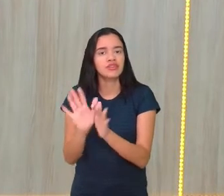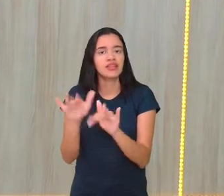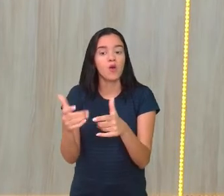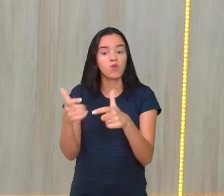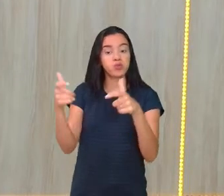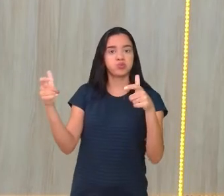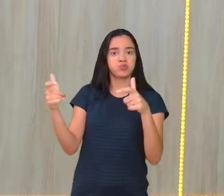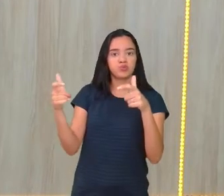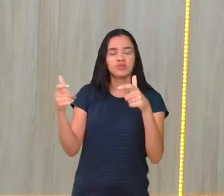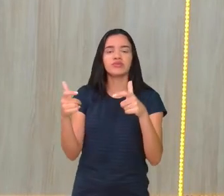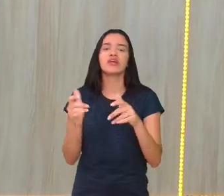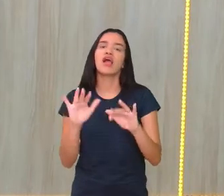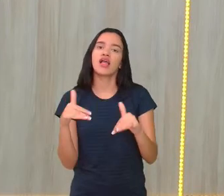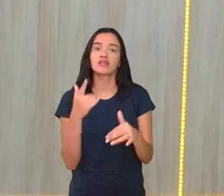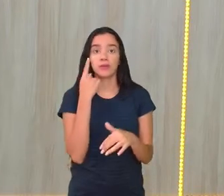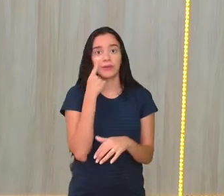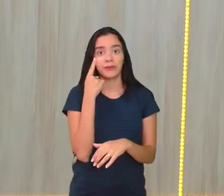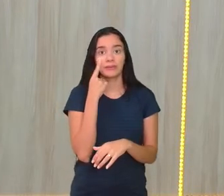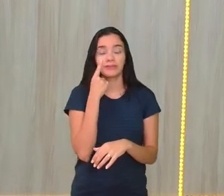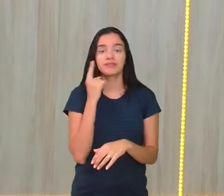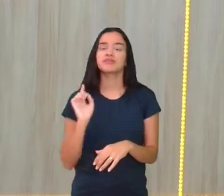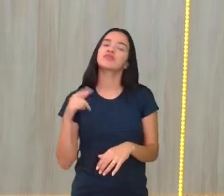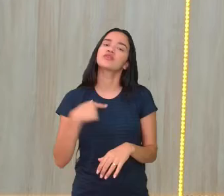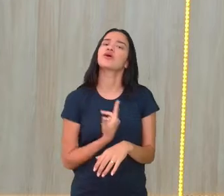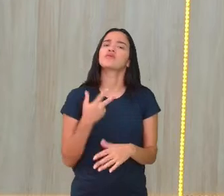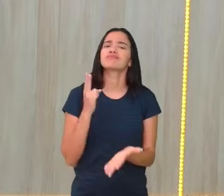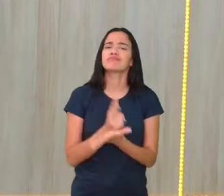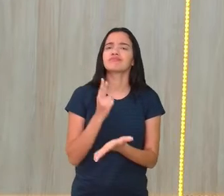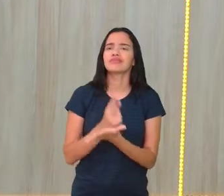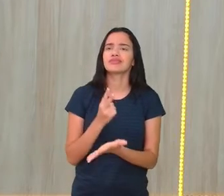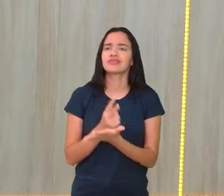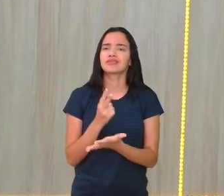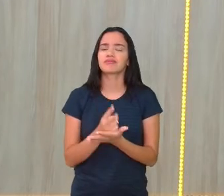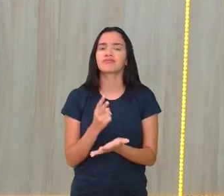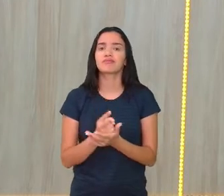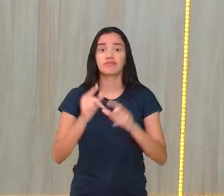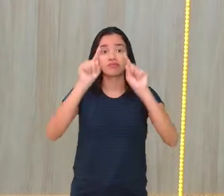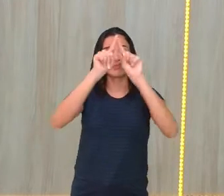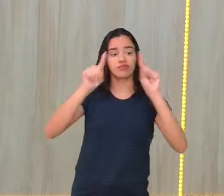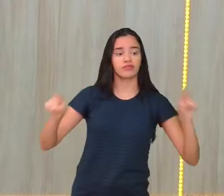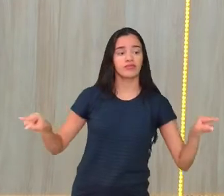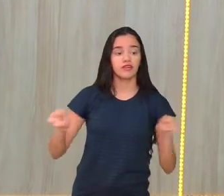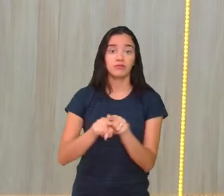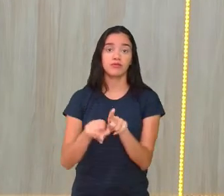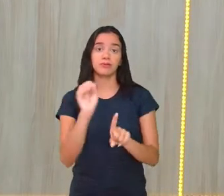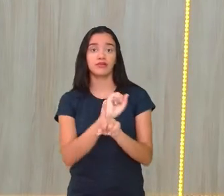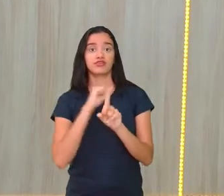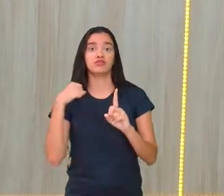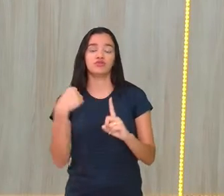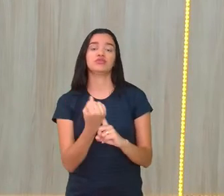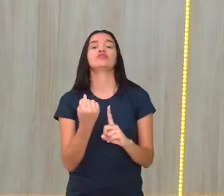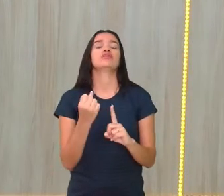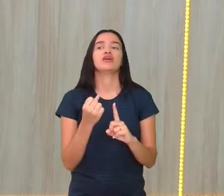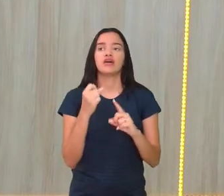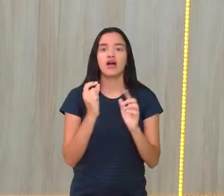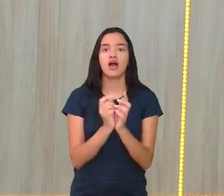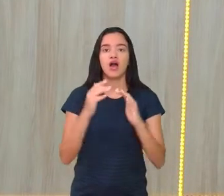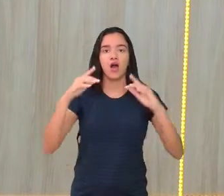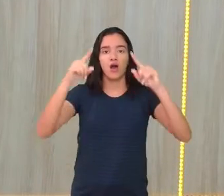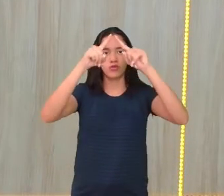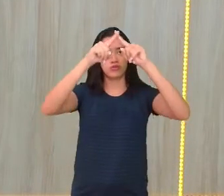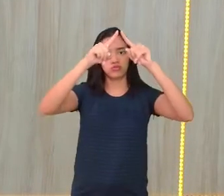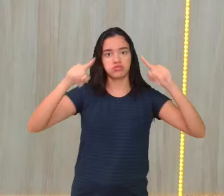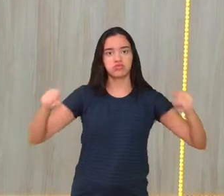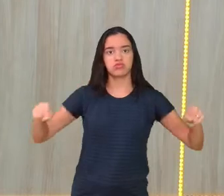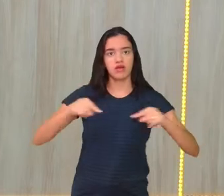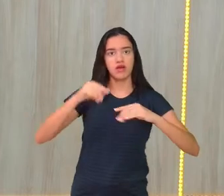grande porte, né? Então aqui, ó, a gente sempre retrata o esquema da pirâmide social, né? No topo, a aristocracia